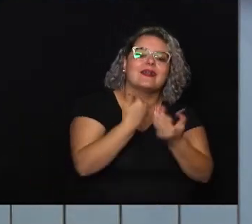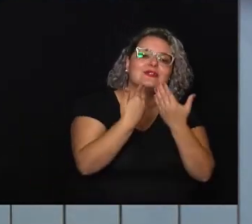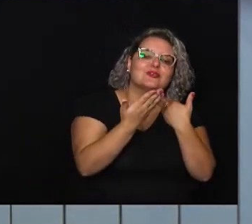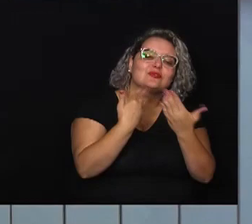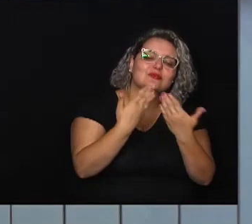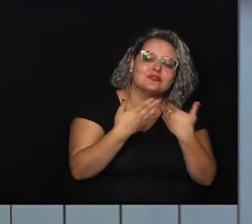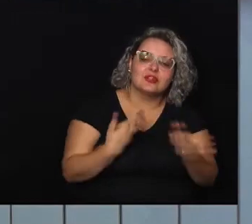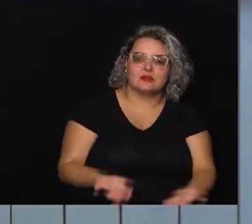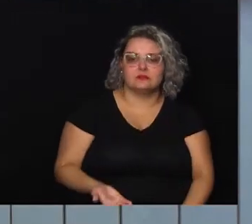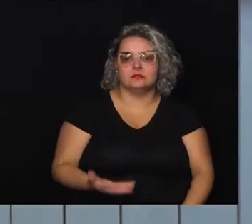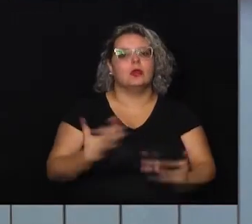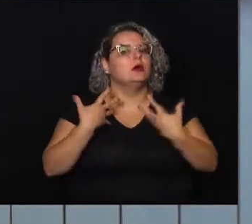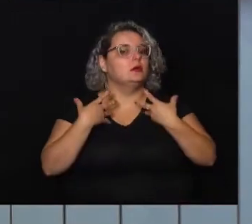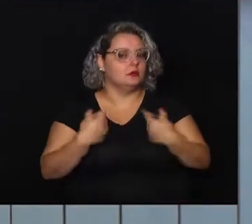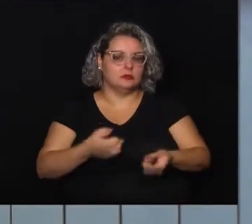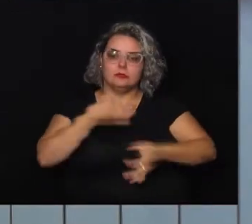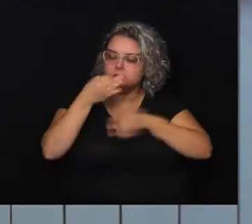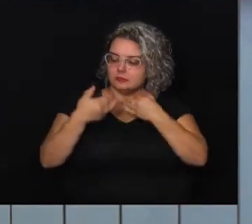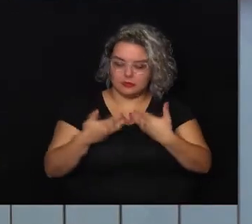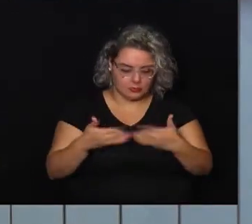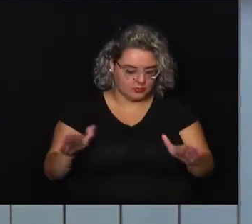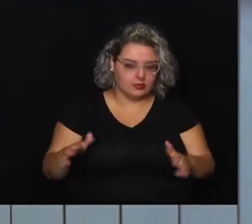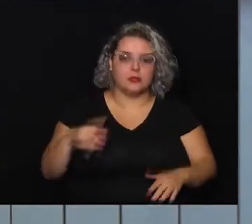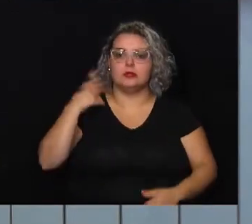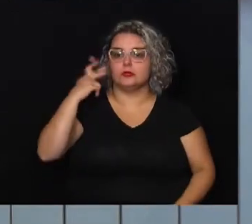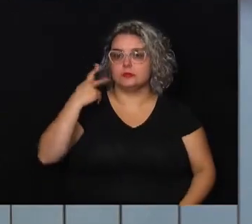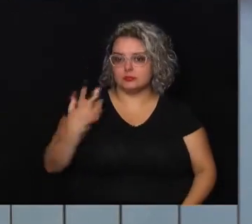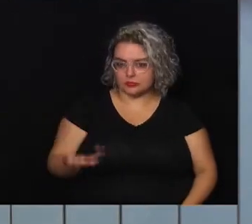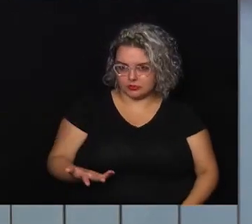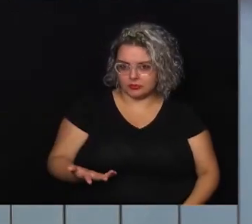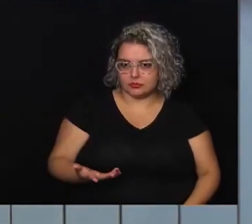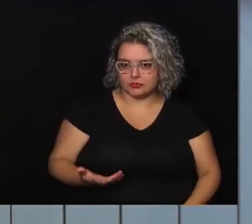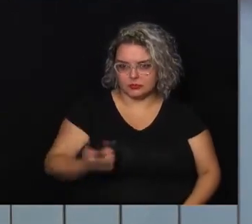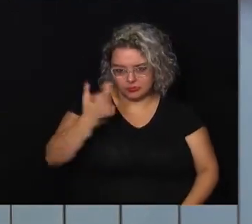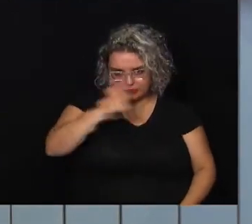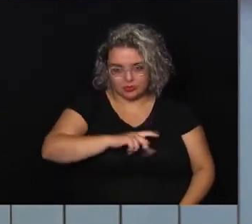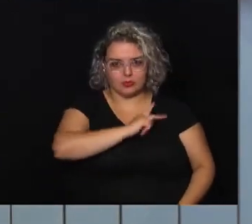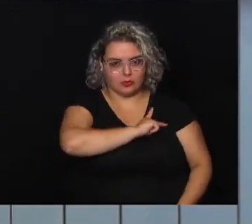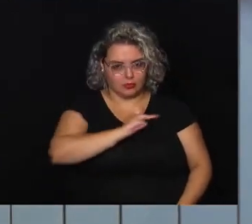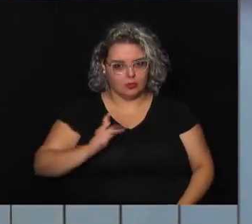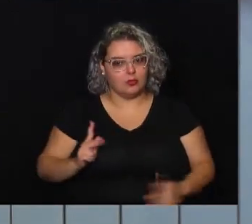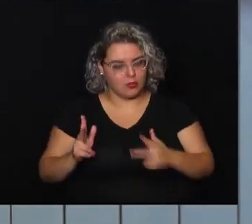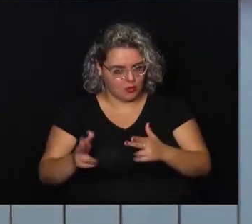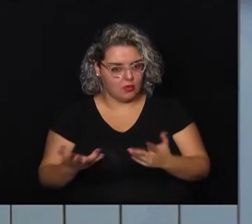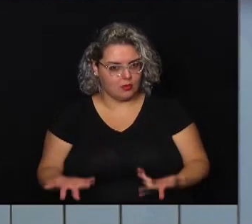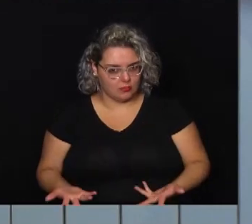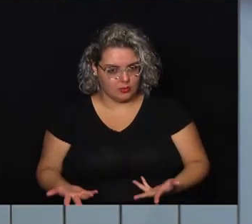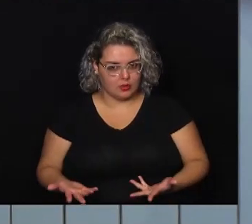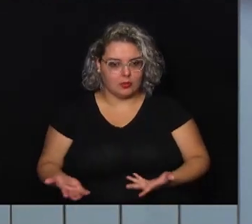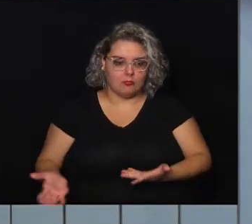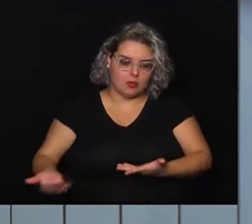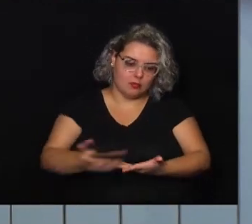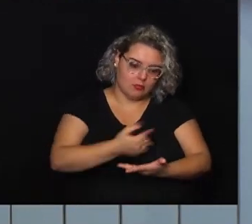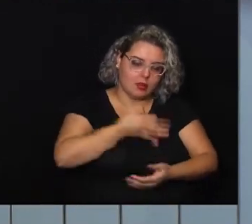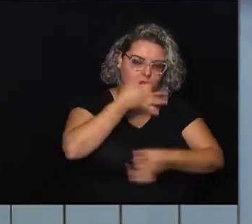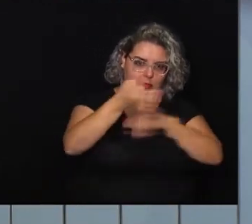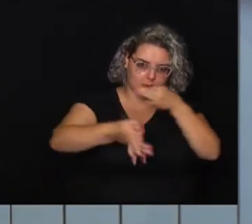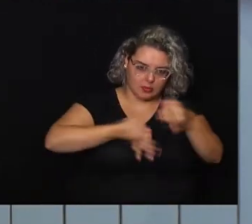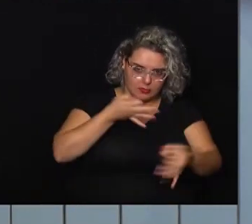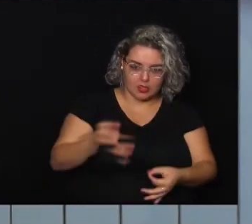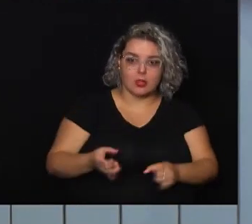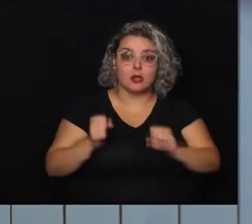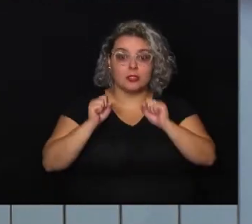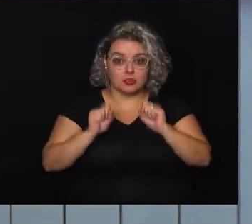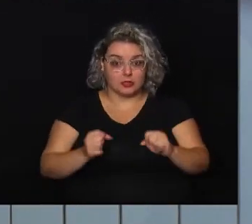recebido sugestão e me coloquei à disposição dos vereadores, na condição de presidente, de também acatar, ouvir sugestões que a gente